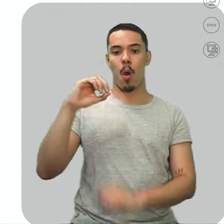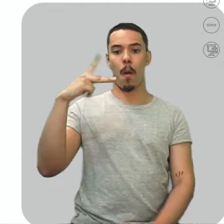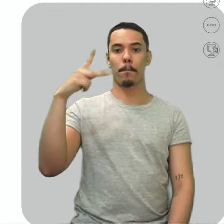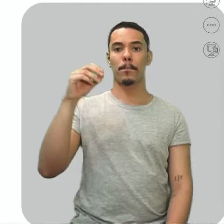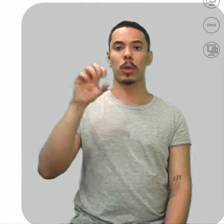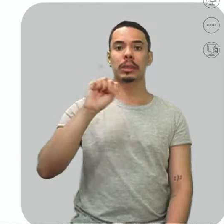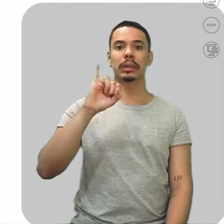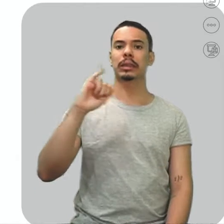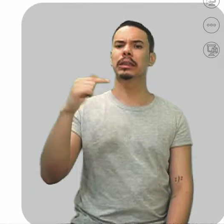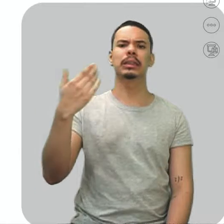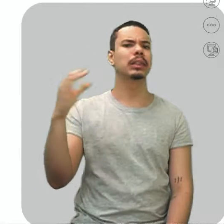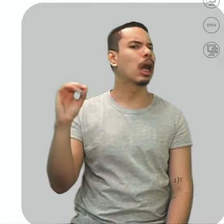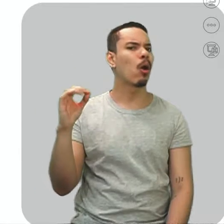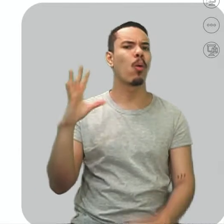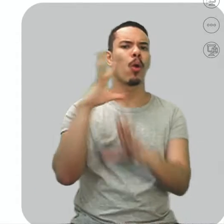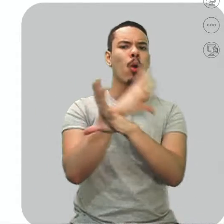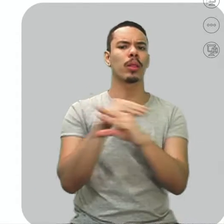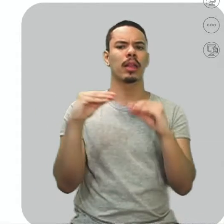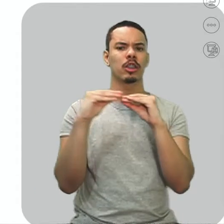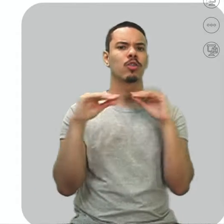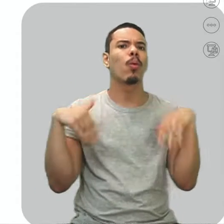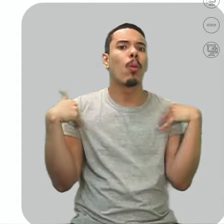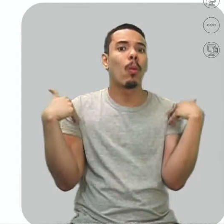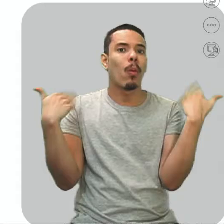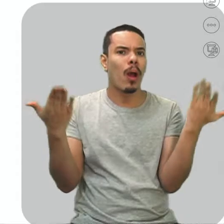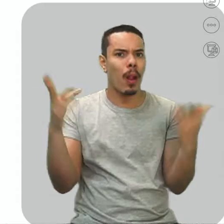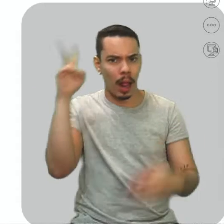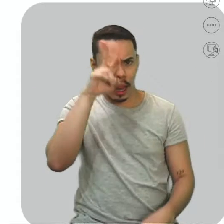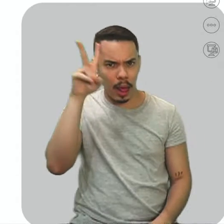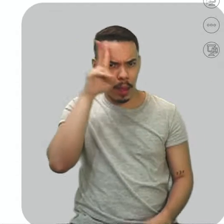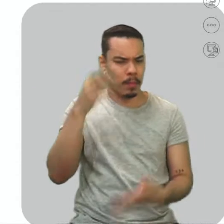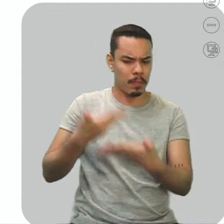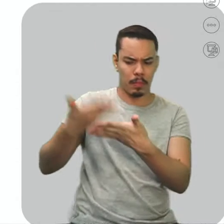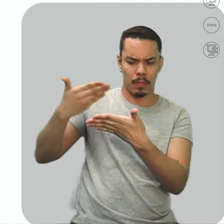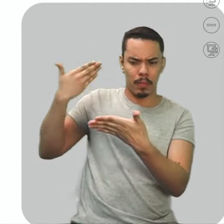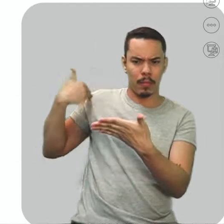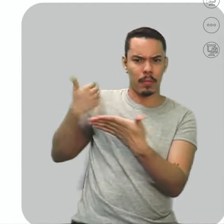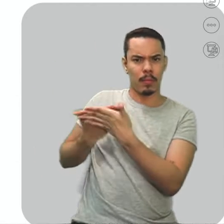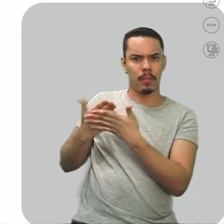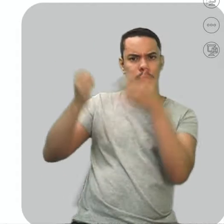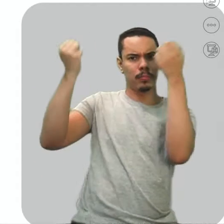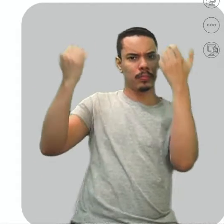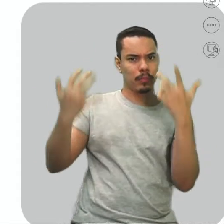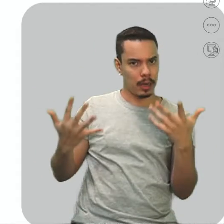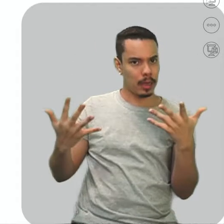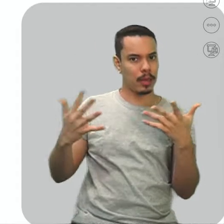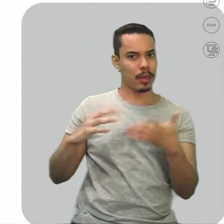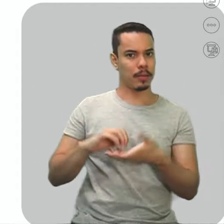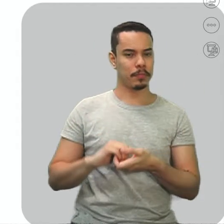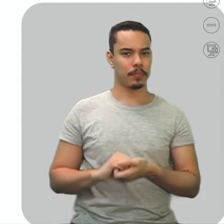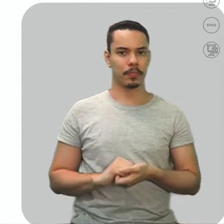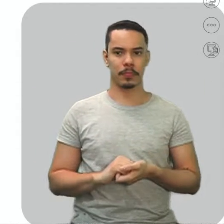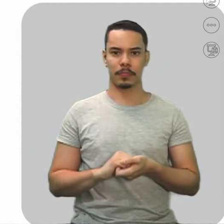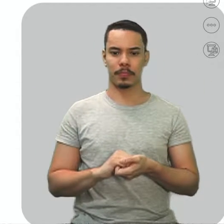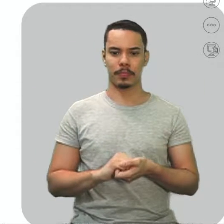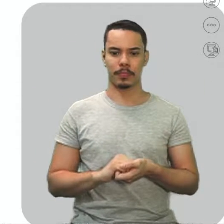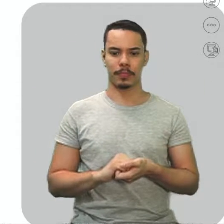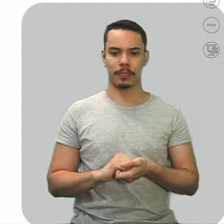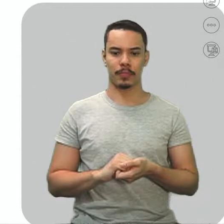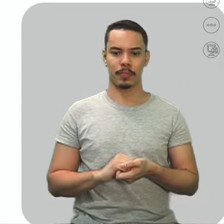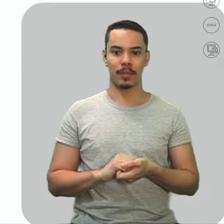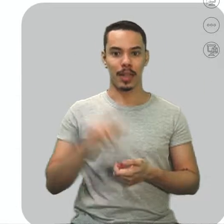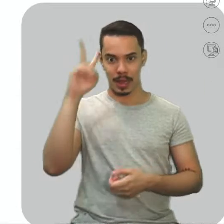de oposição ao ladinho lembra-la das conjunções coordenativas me